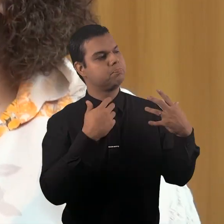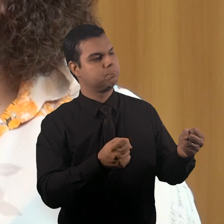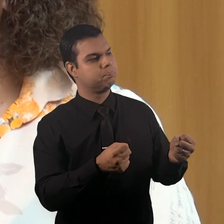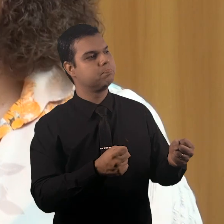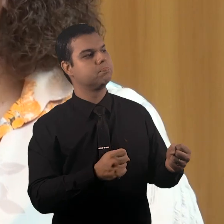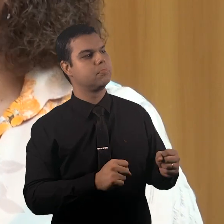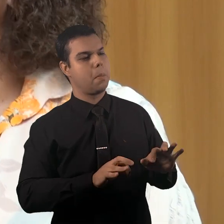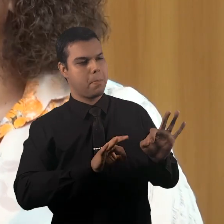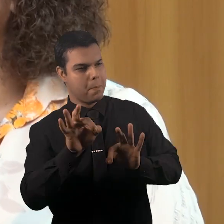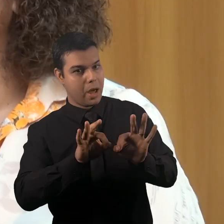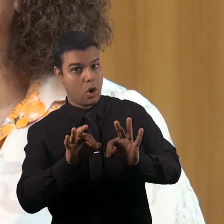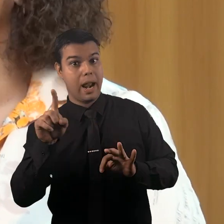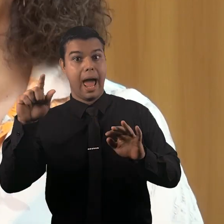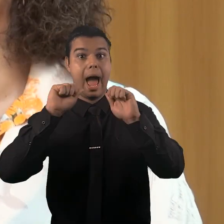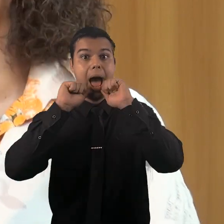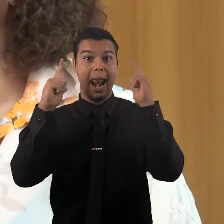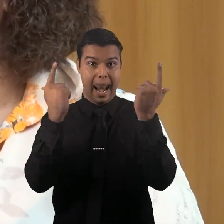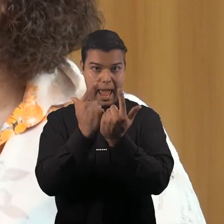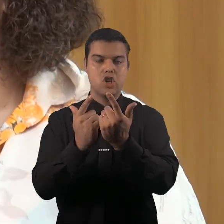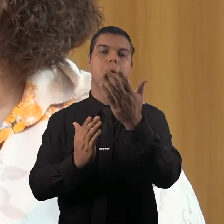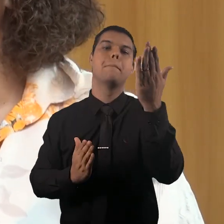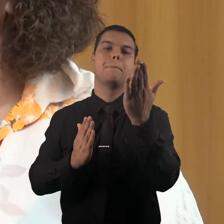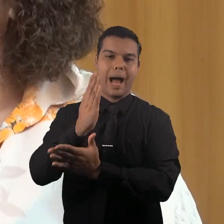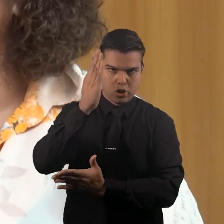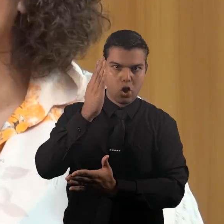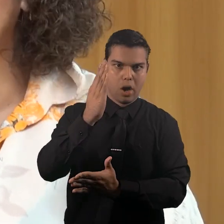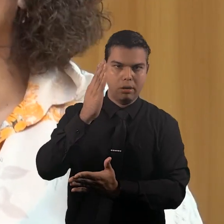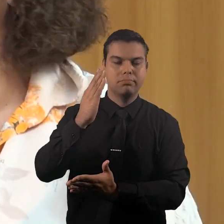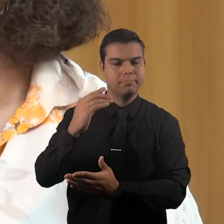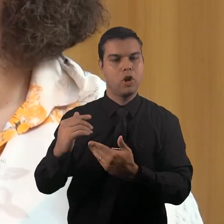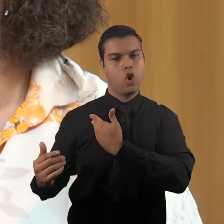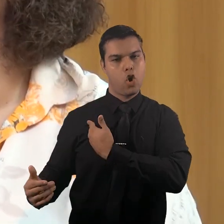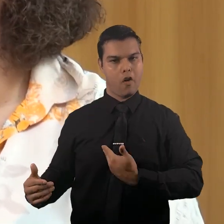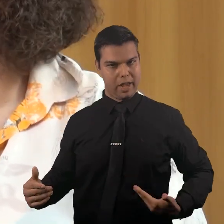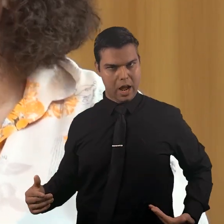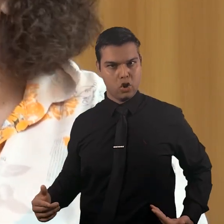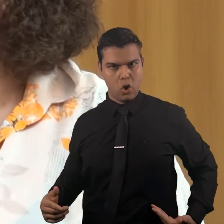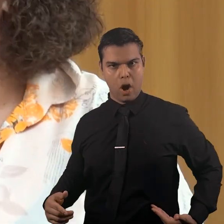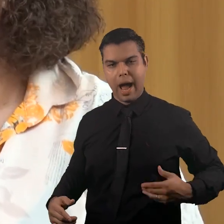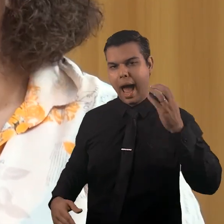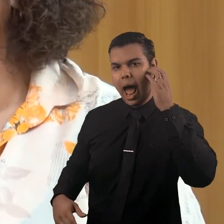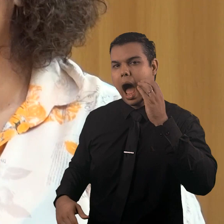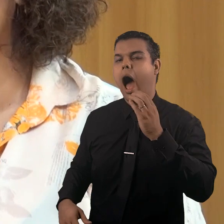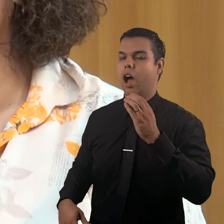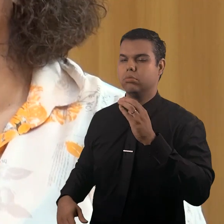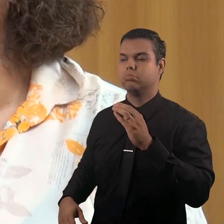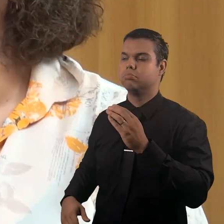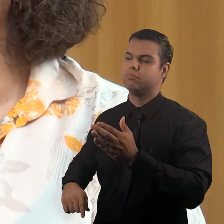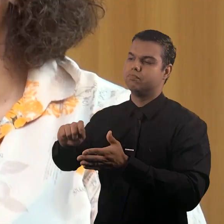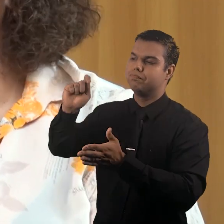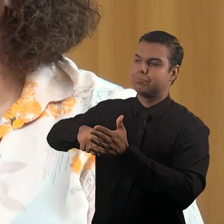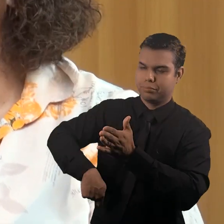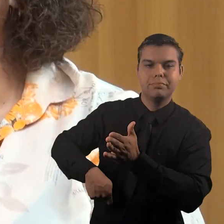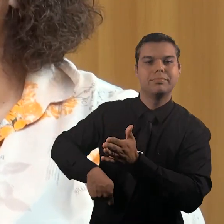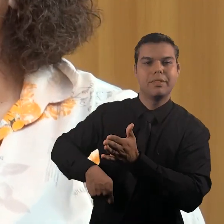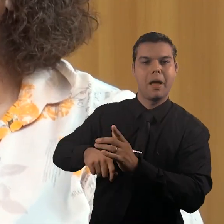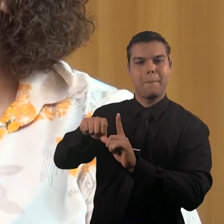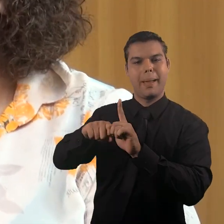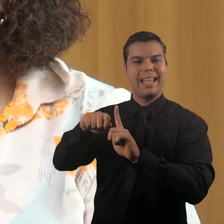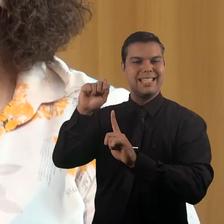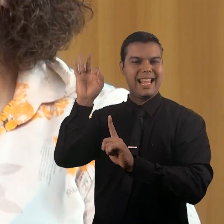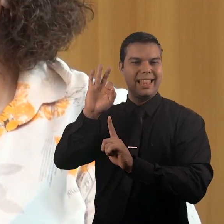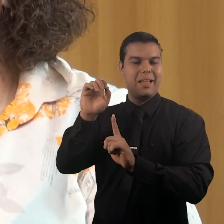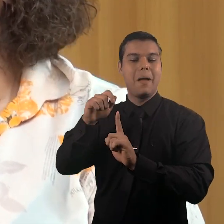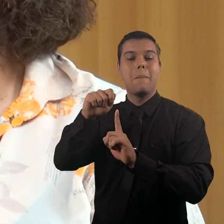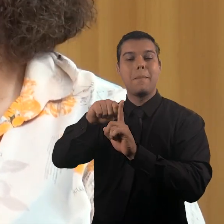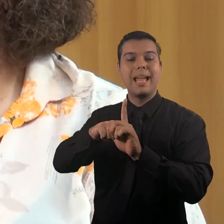e essa lei passou na LERJ e essa lei foi sancionada pelo governador Cláudio Castro agora no dia 28 de setembro. E essa lei regulamenta